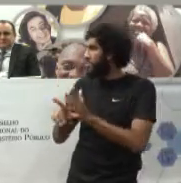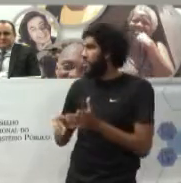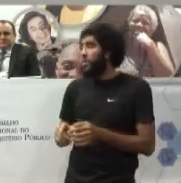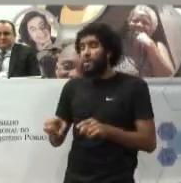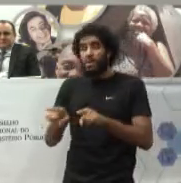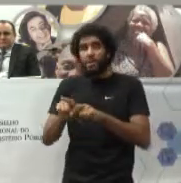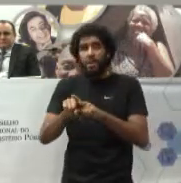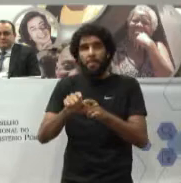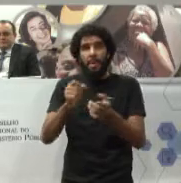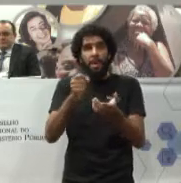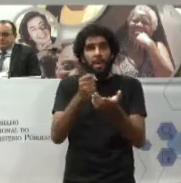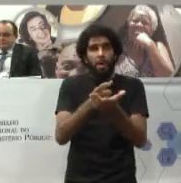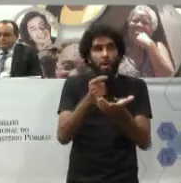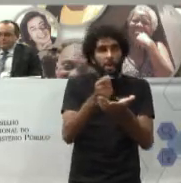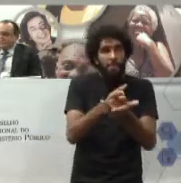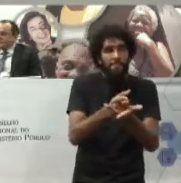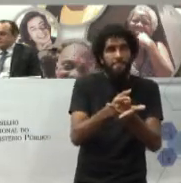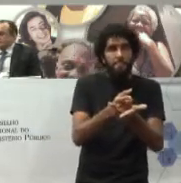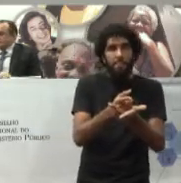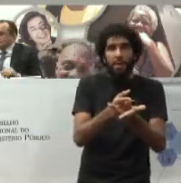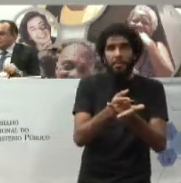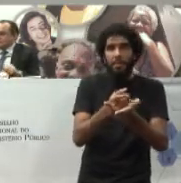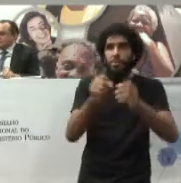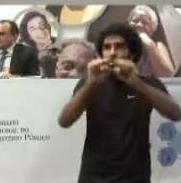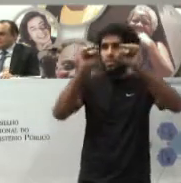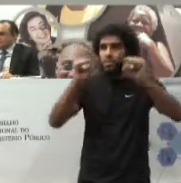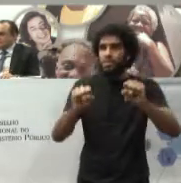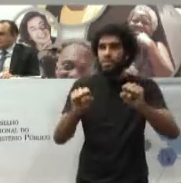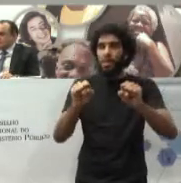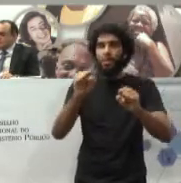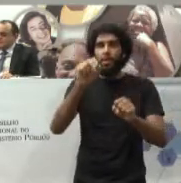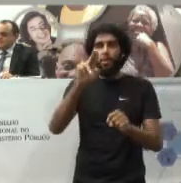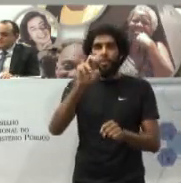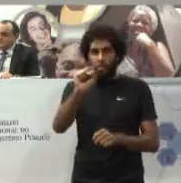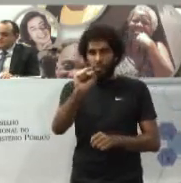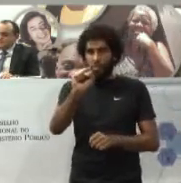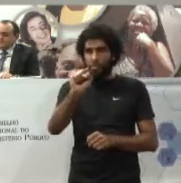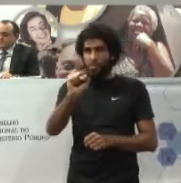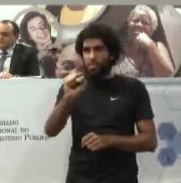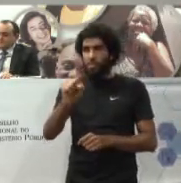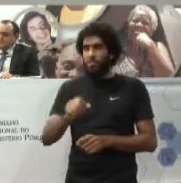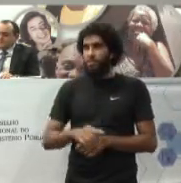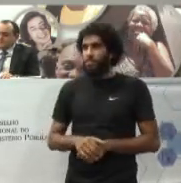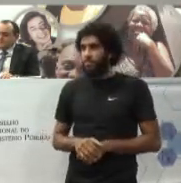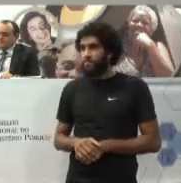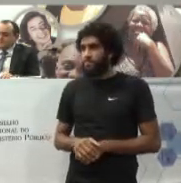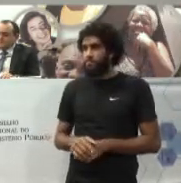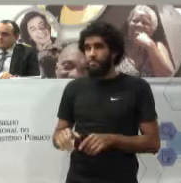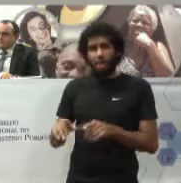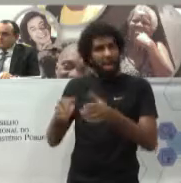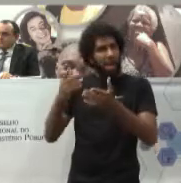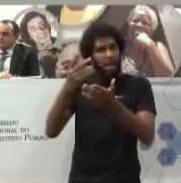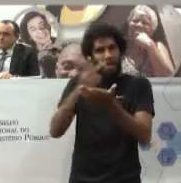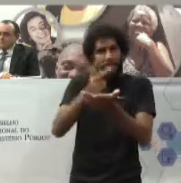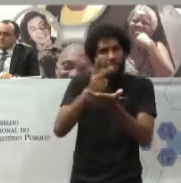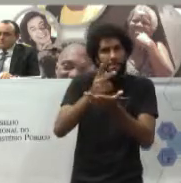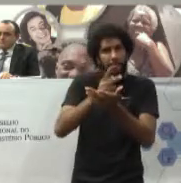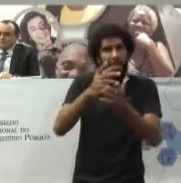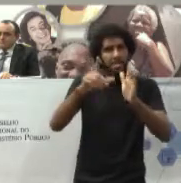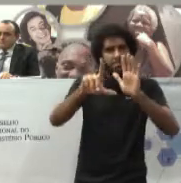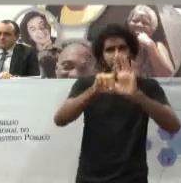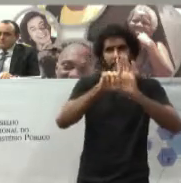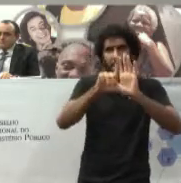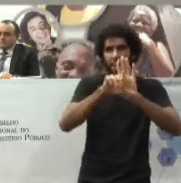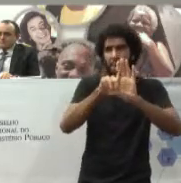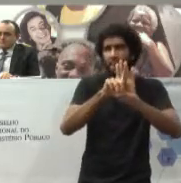financiamento do sistema único de saúde uma lei que tem o mesmo tempo de 80 oitenta irmã gêmea siamesa compõem a